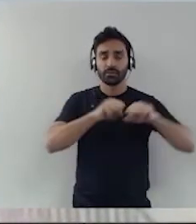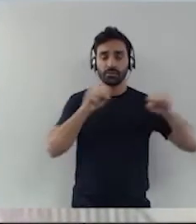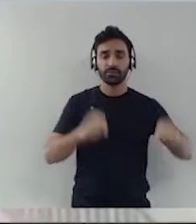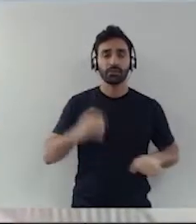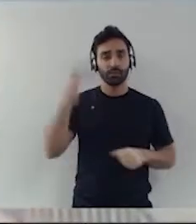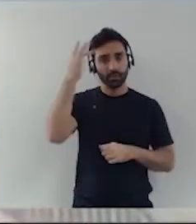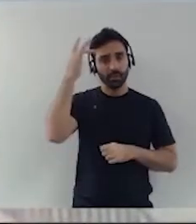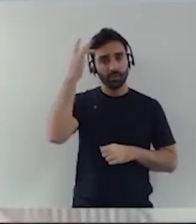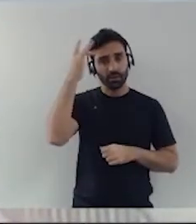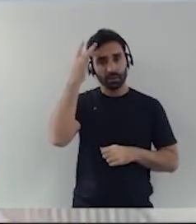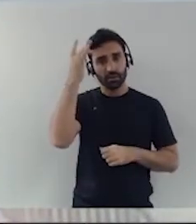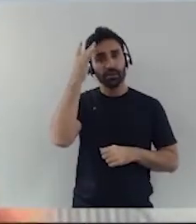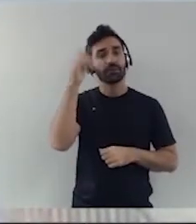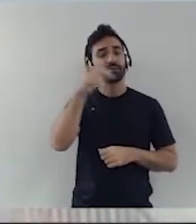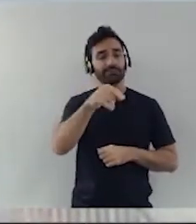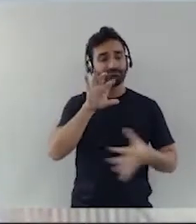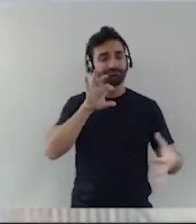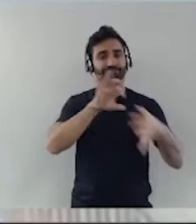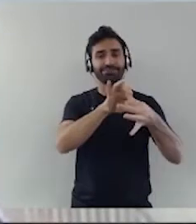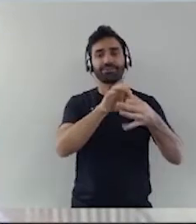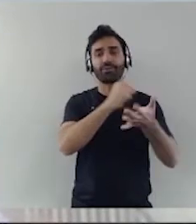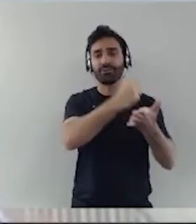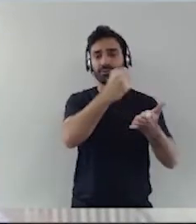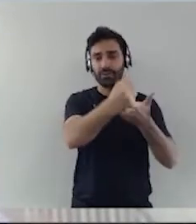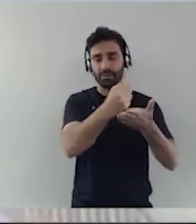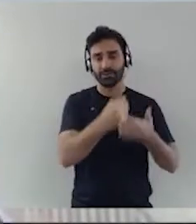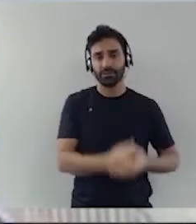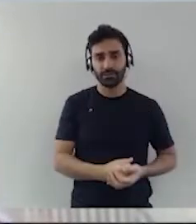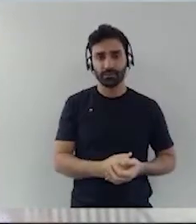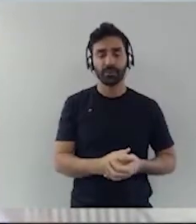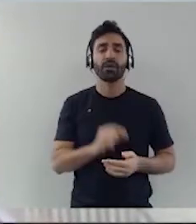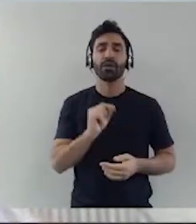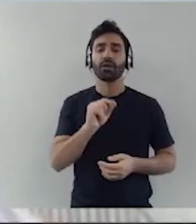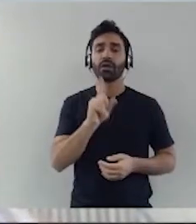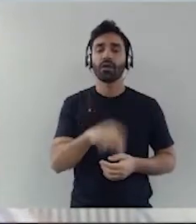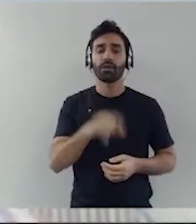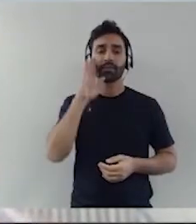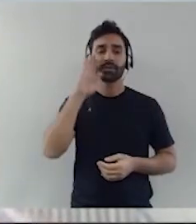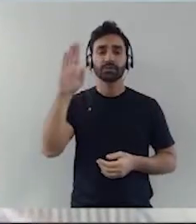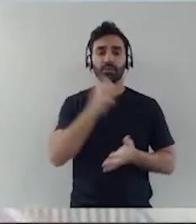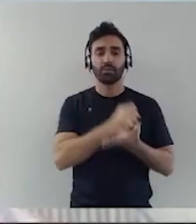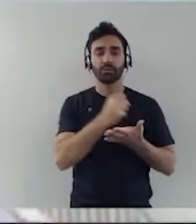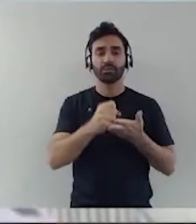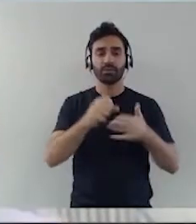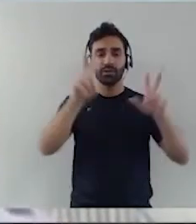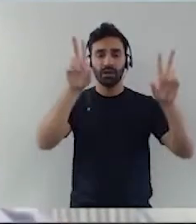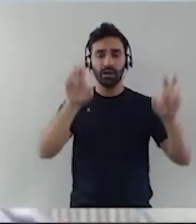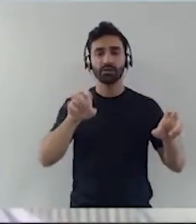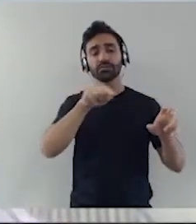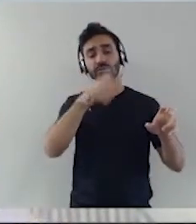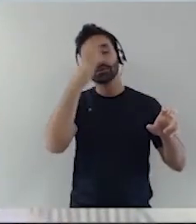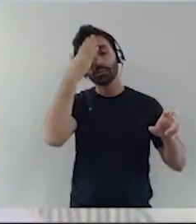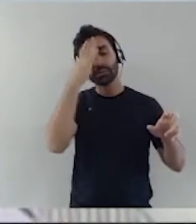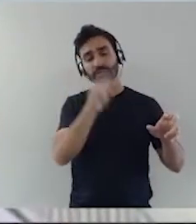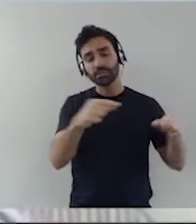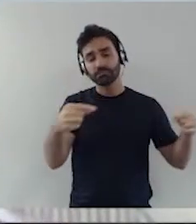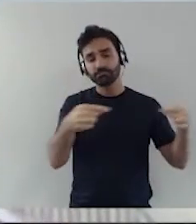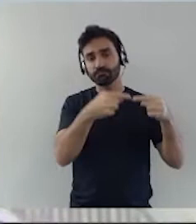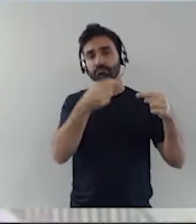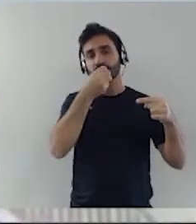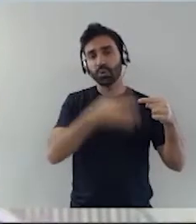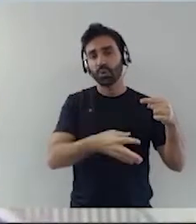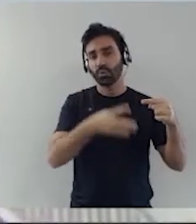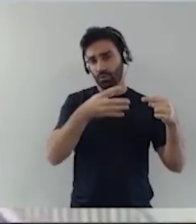contratualização, quando ele traz como protagonistas os contratos de resultado, de desempenho, diferente